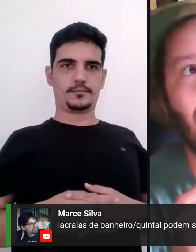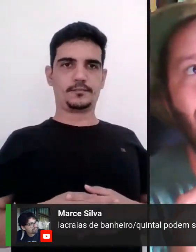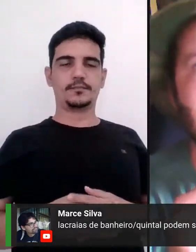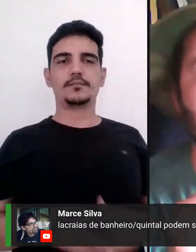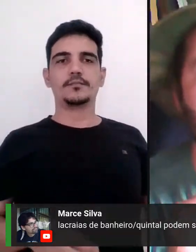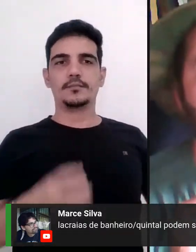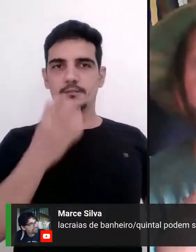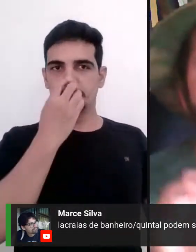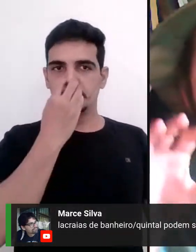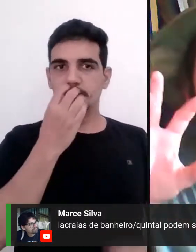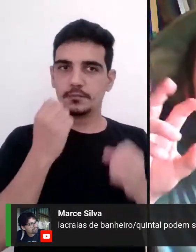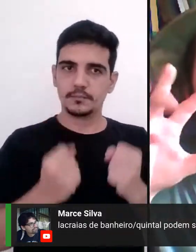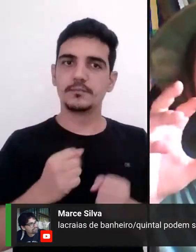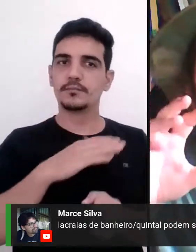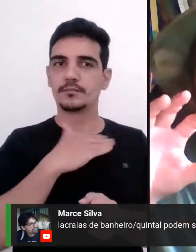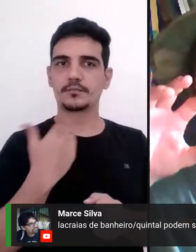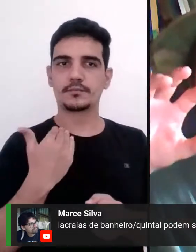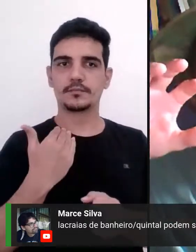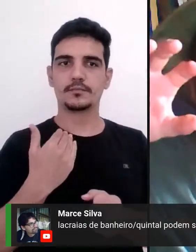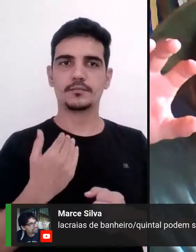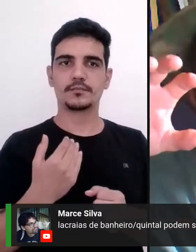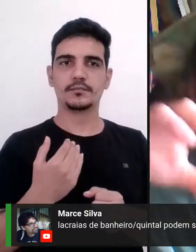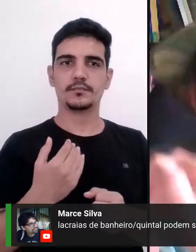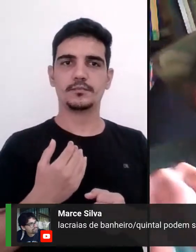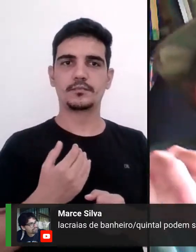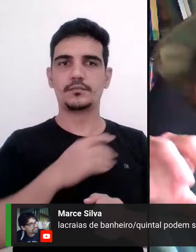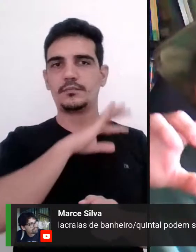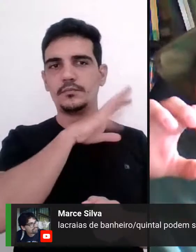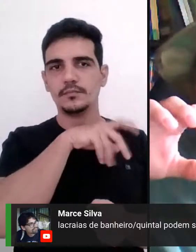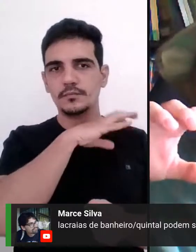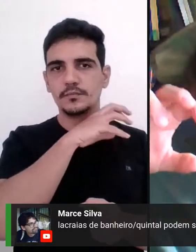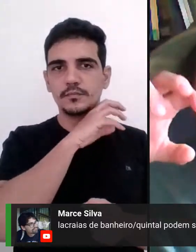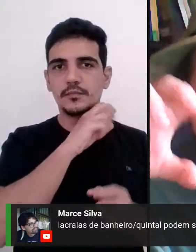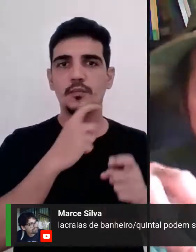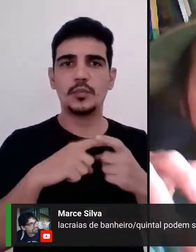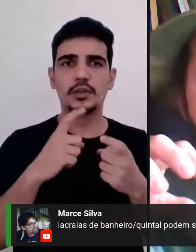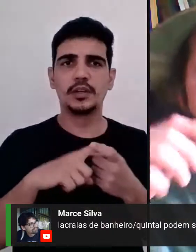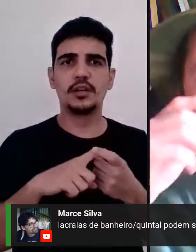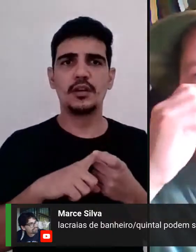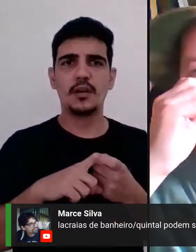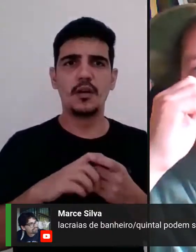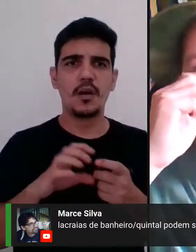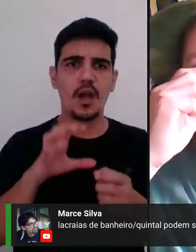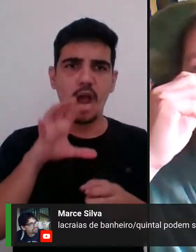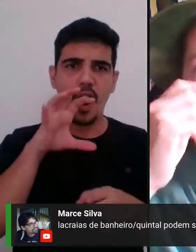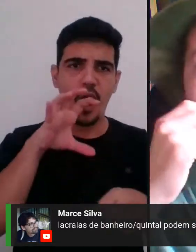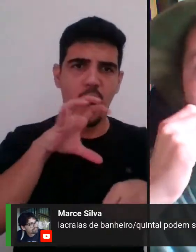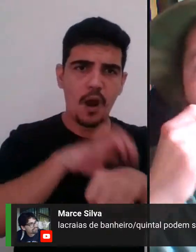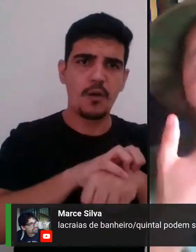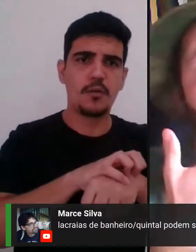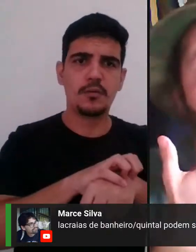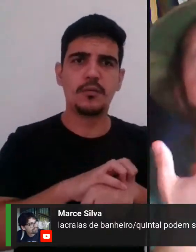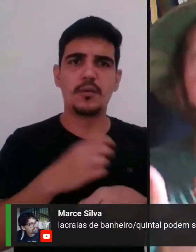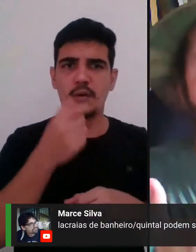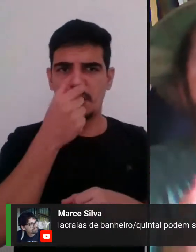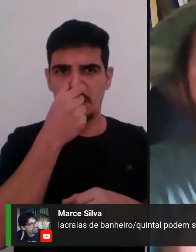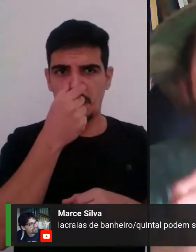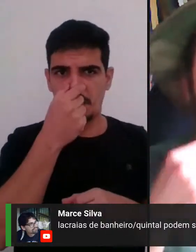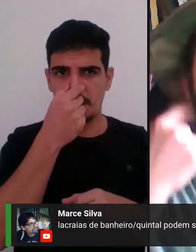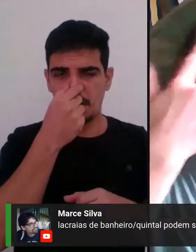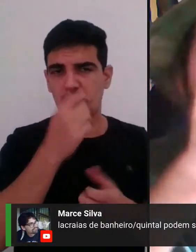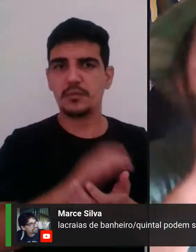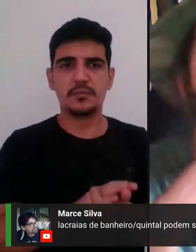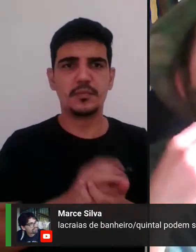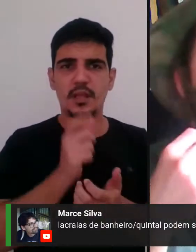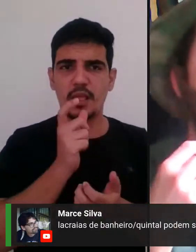ser fatal assim. Geralmente o animal, quando ele vai com a cara, né? Ele vai com a cabeça. Então pode morder o nariz, a boca, a língua.